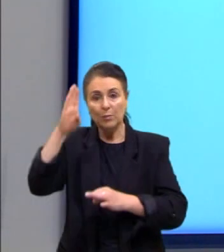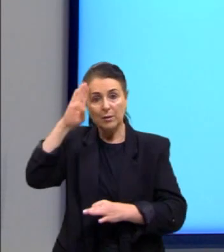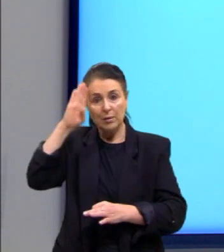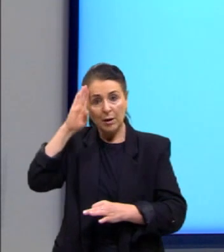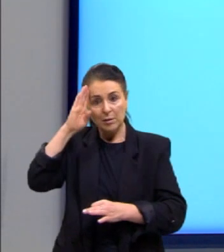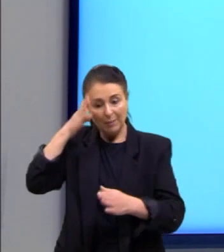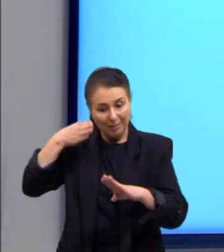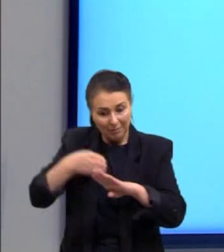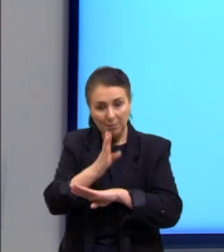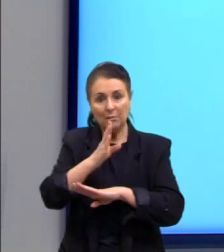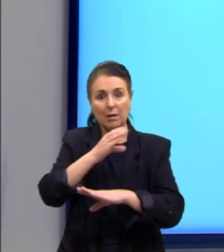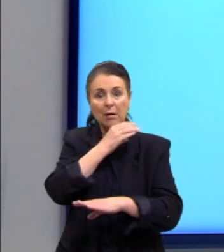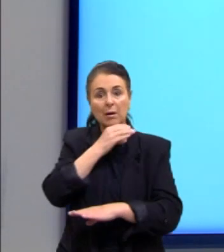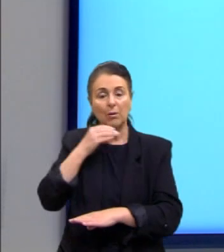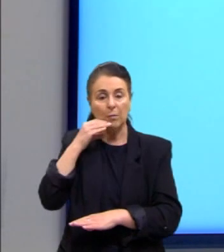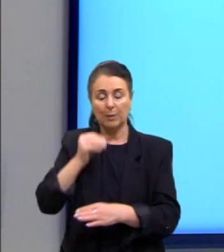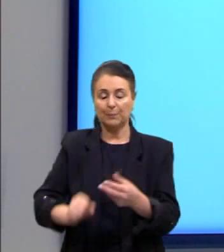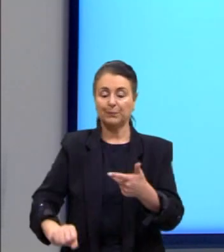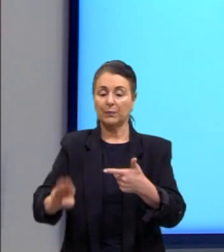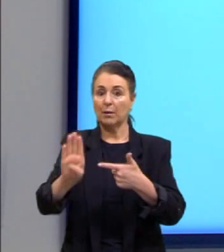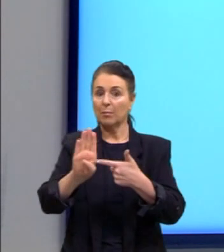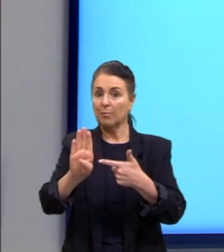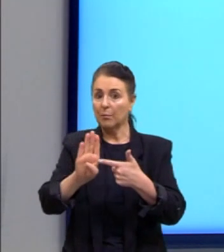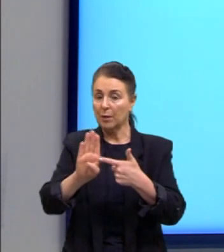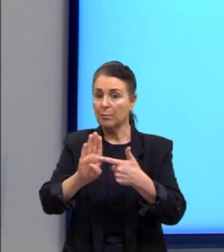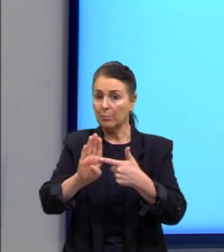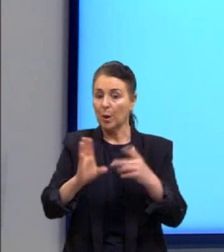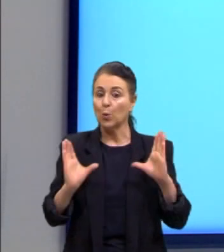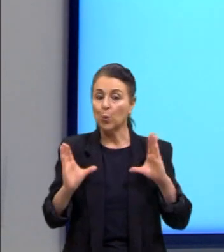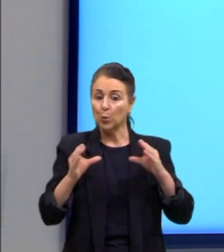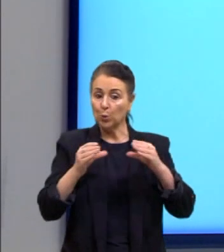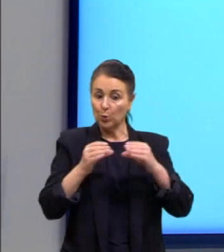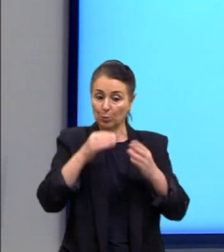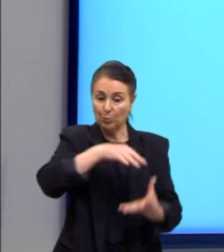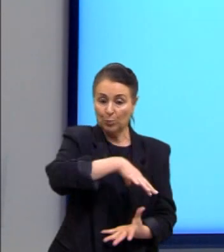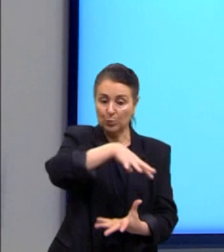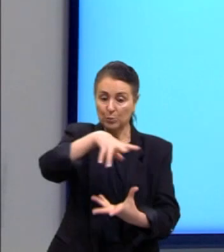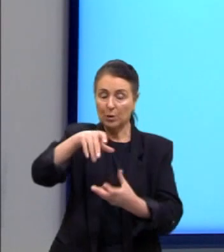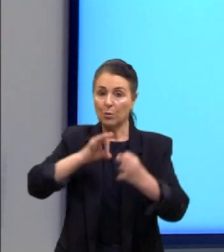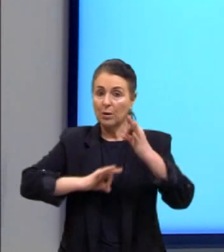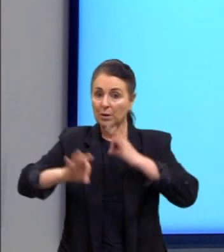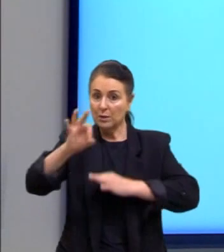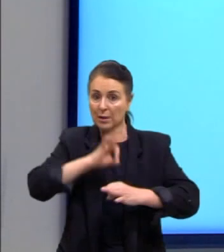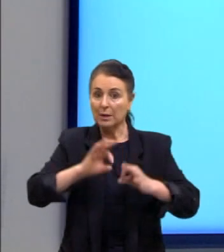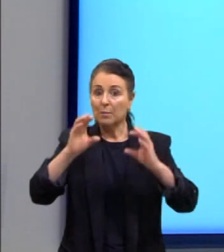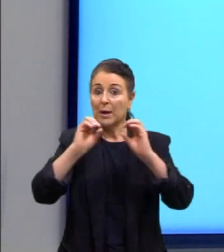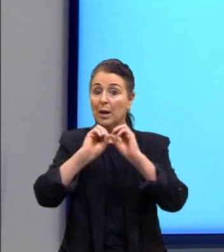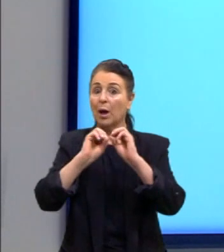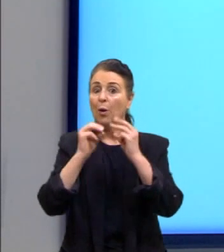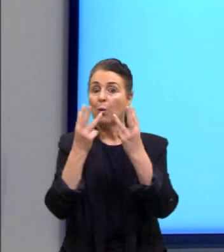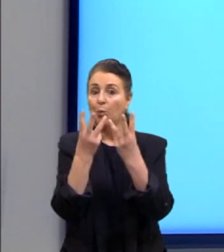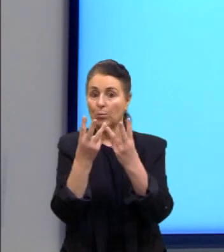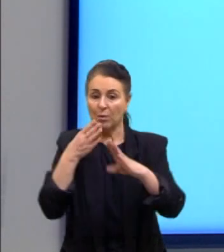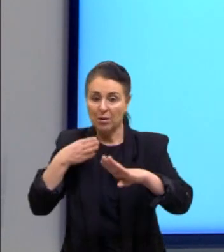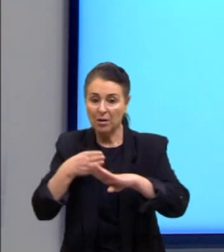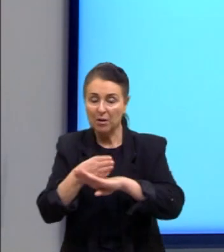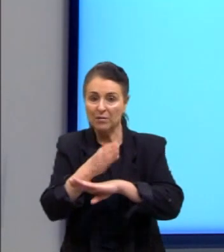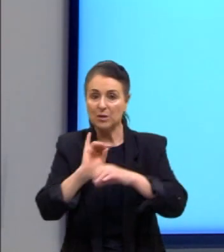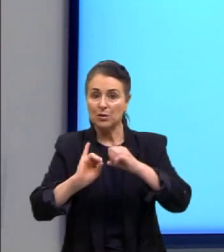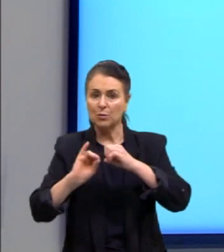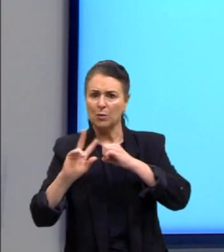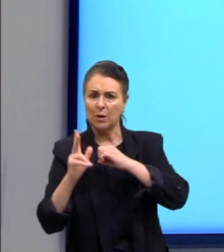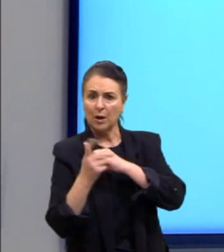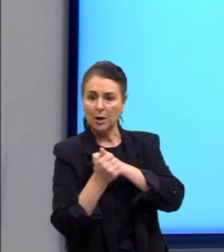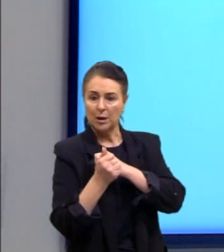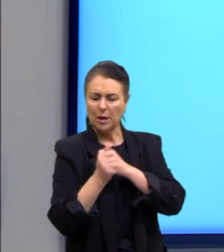parece correta B Uma Força Tarefa internacional organizada pela ONU invadiu a ilha e depois